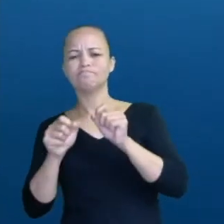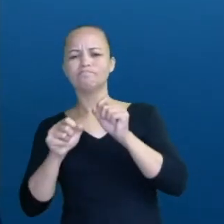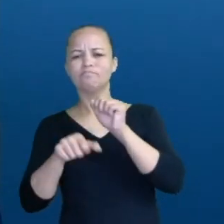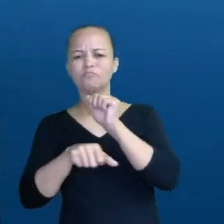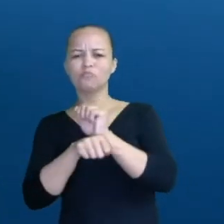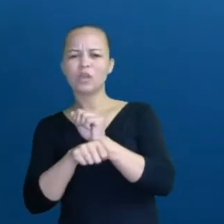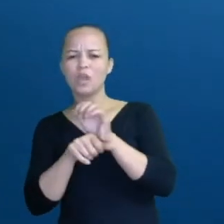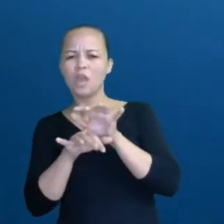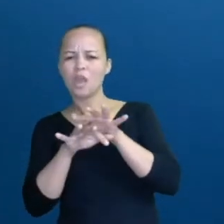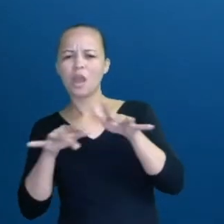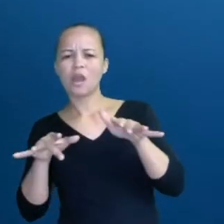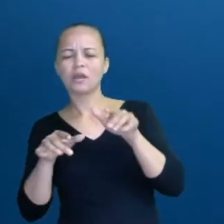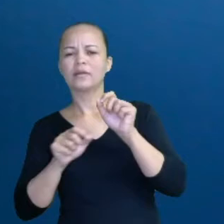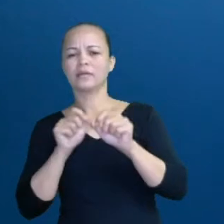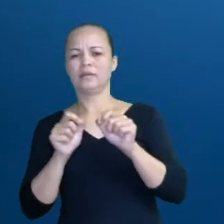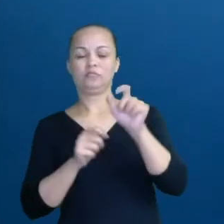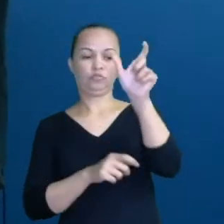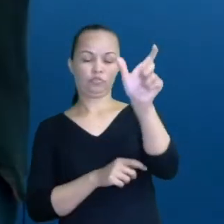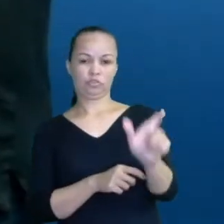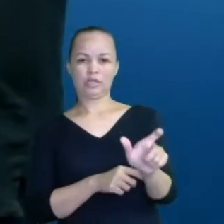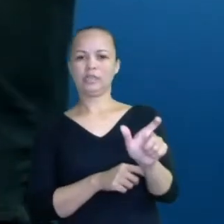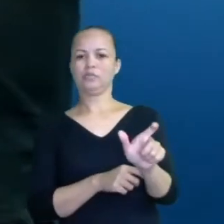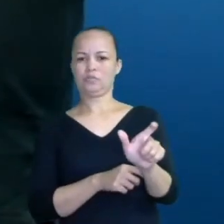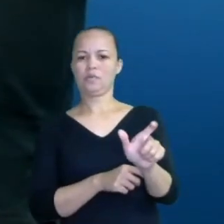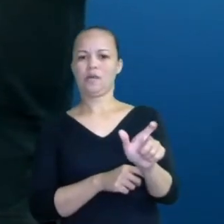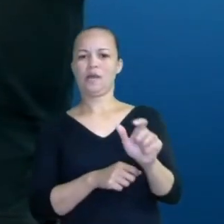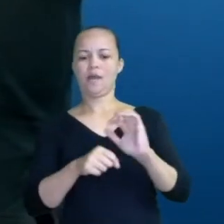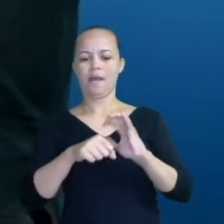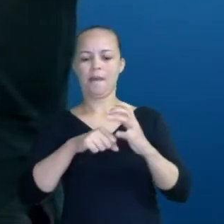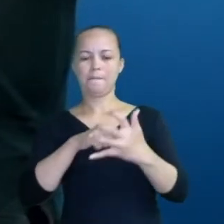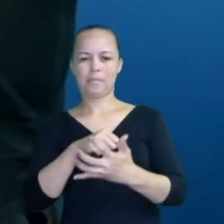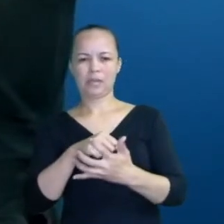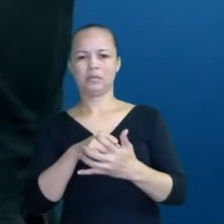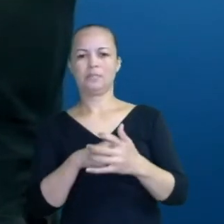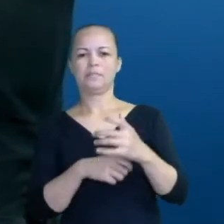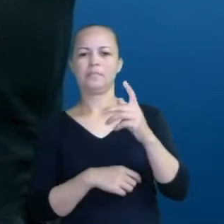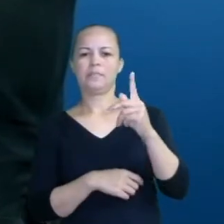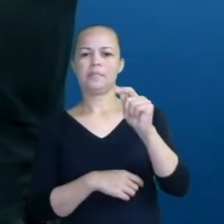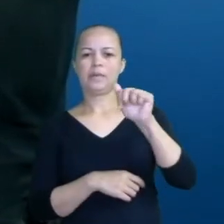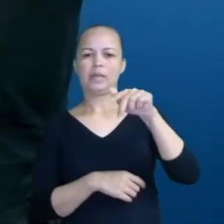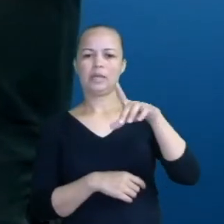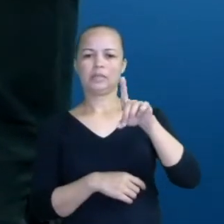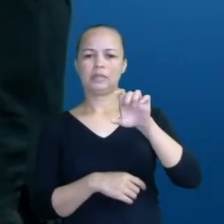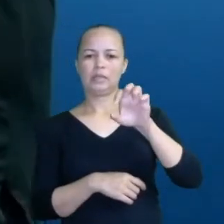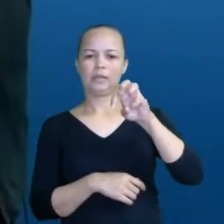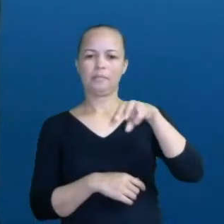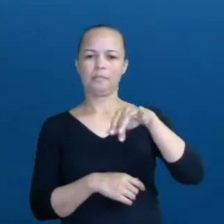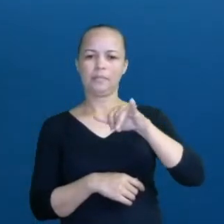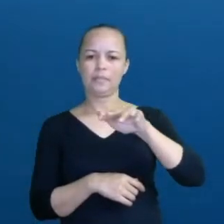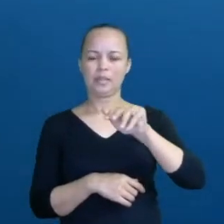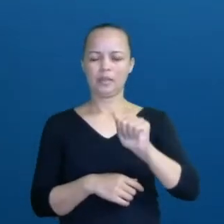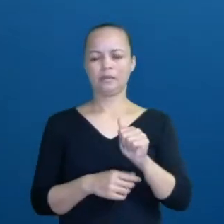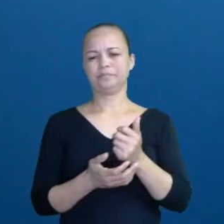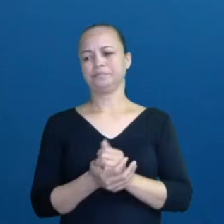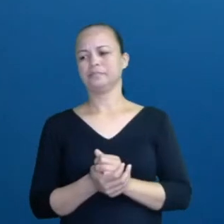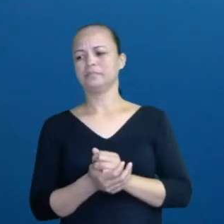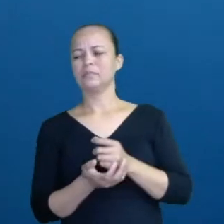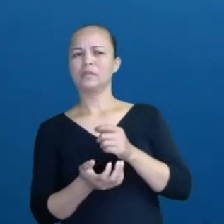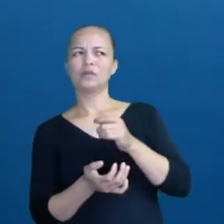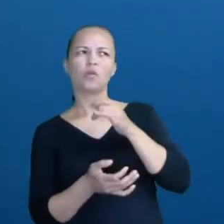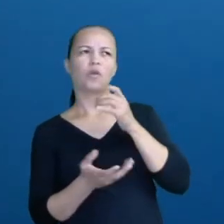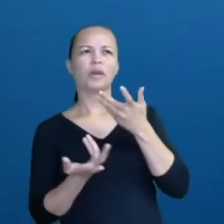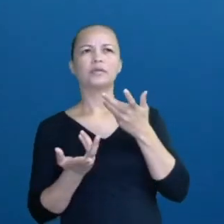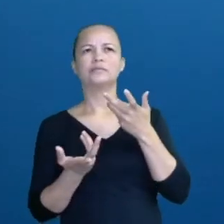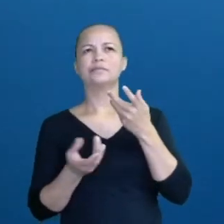apenas um único sujeito. Se eu colocasse assim, a população e o planeta esperam